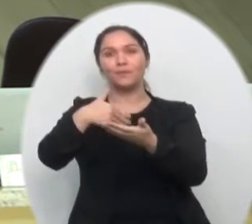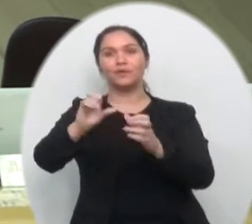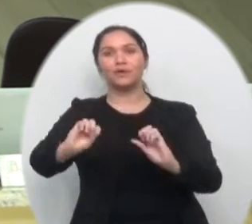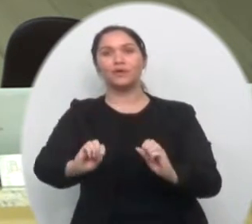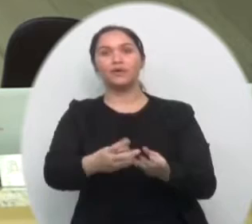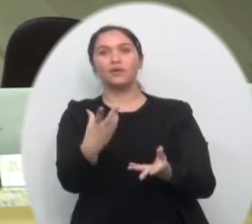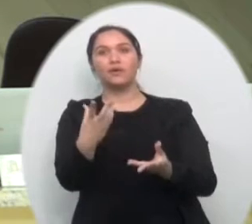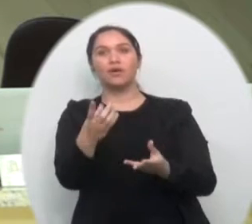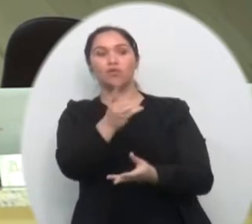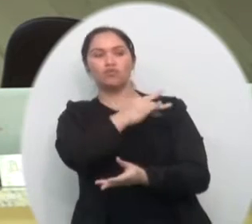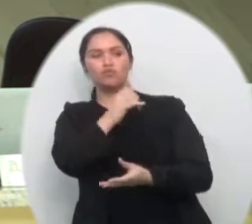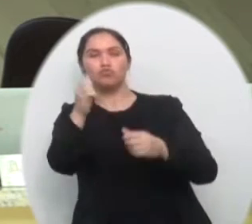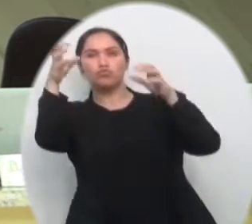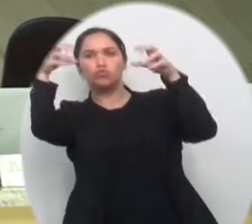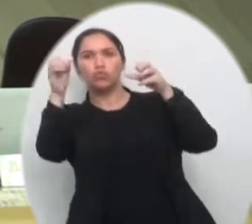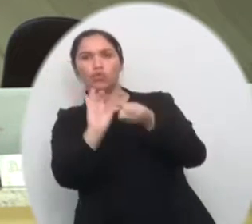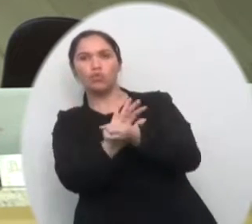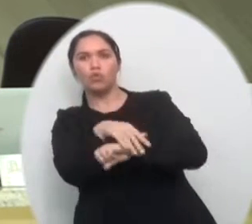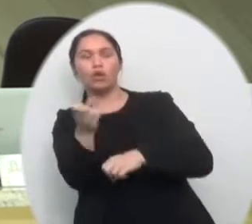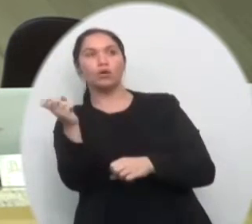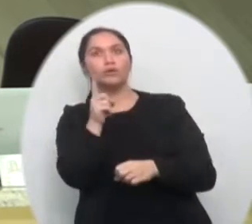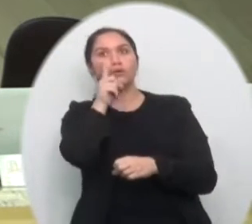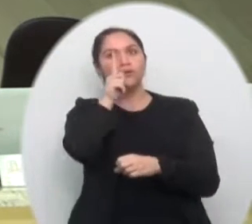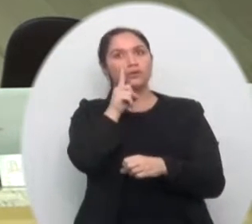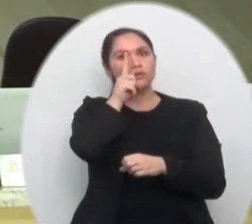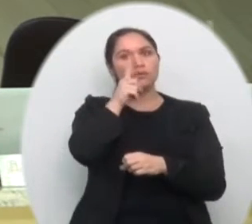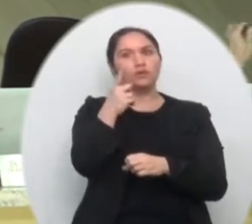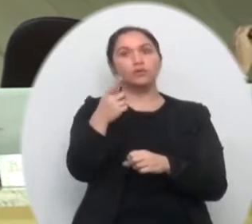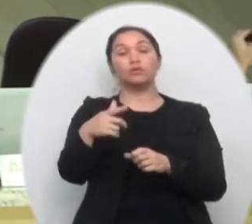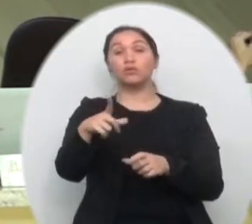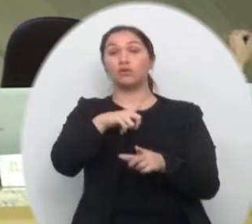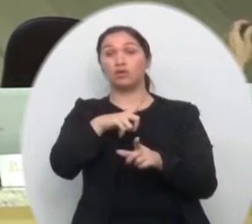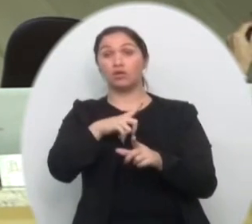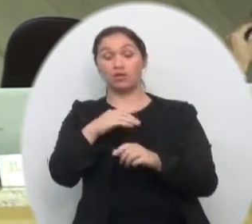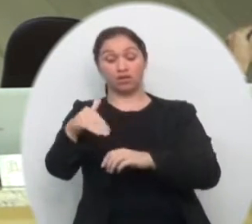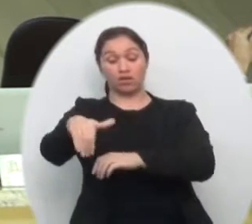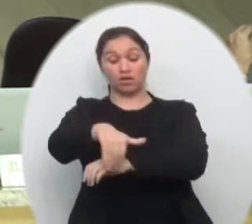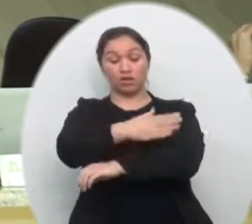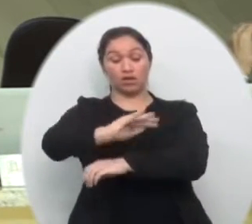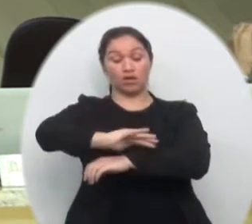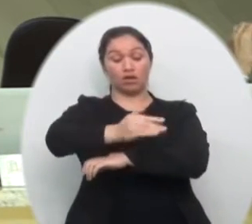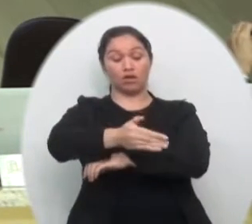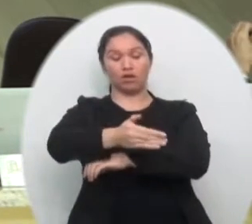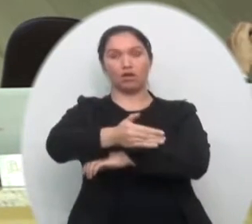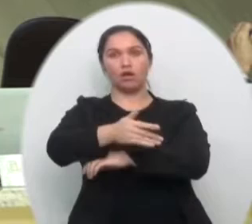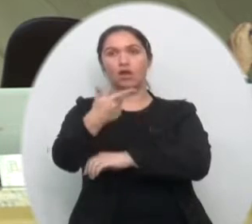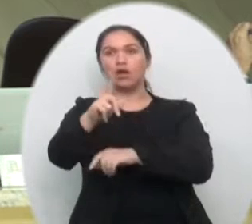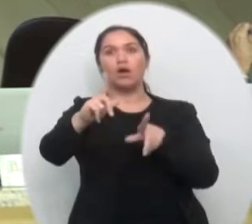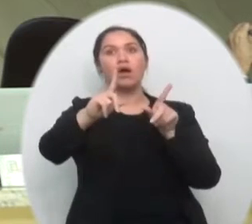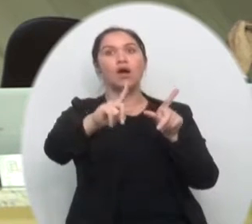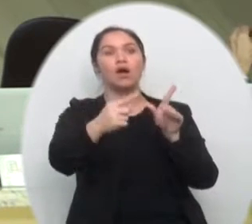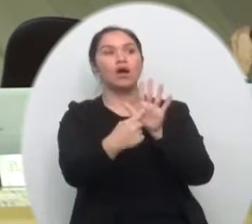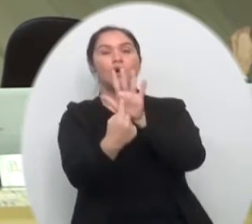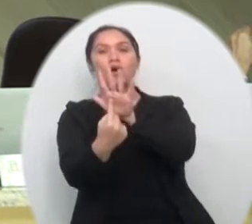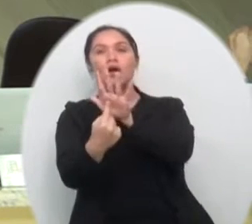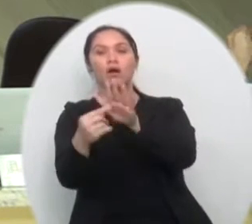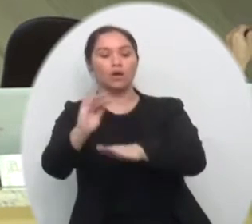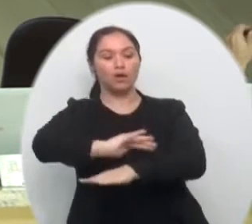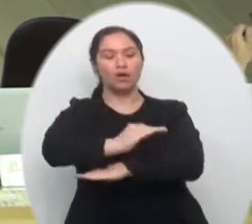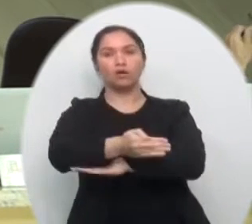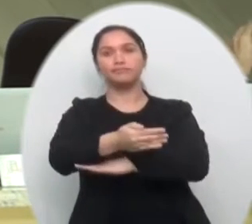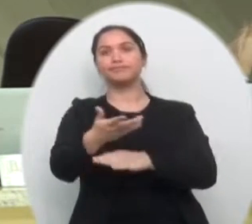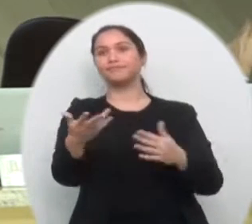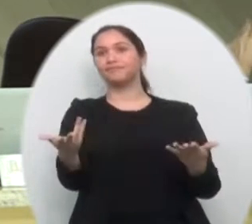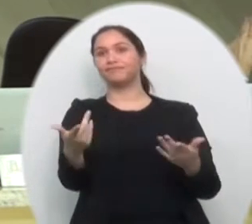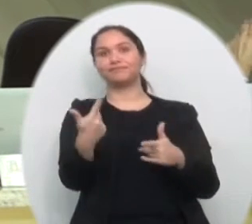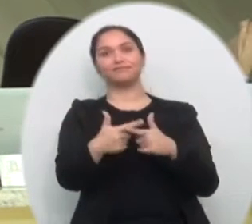entendeu? Tem lombada que não tem placa, não tem pintura da lombada. Muitas vezes o automóvel pula a lombada